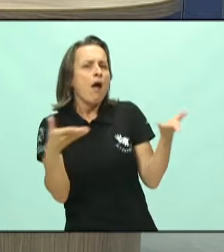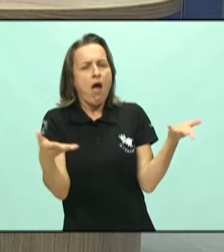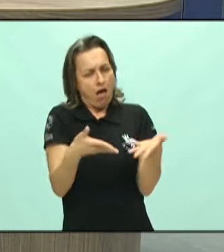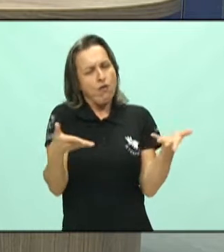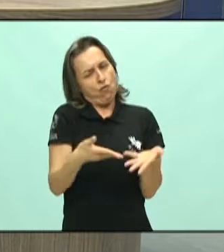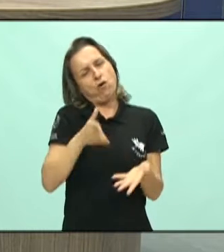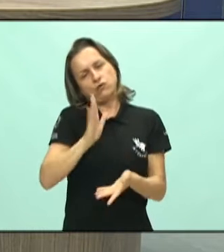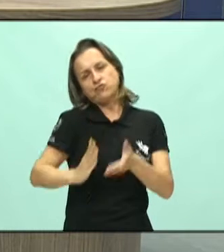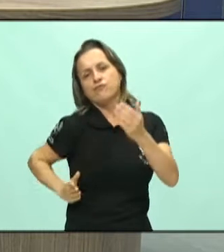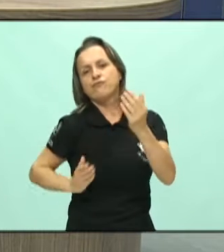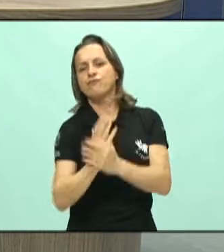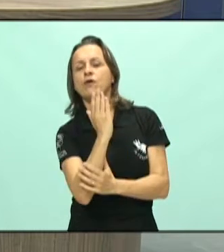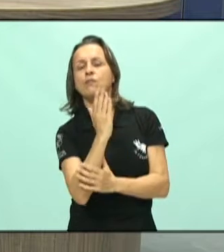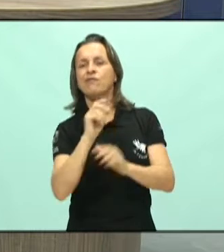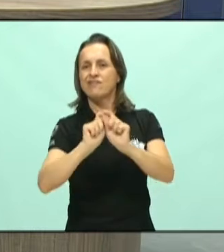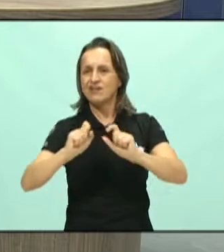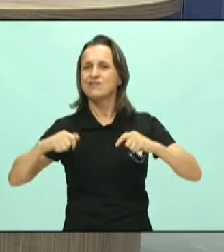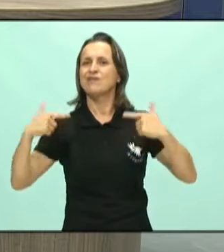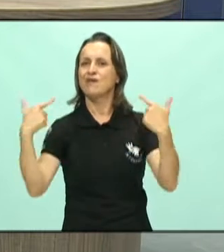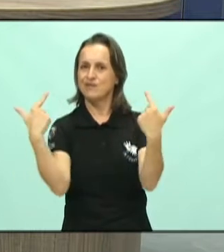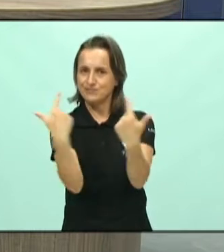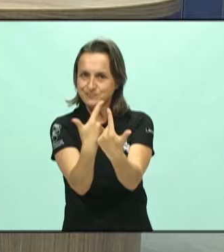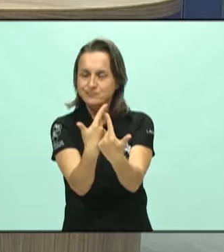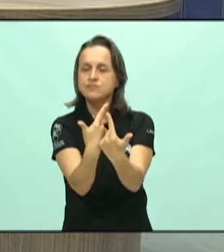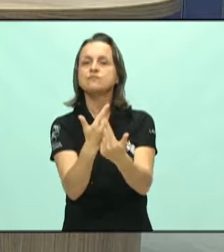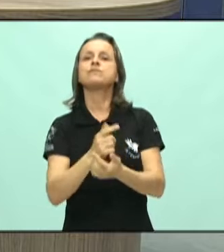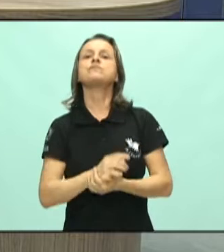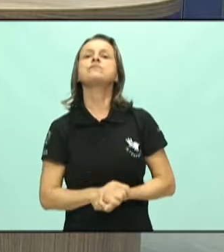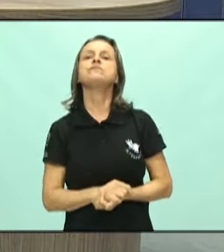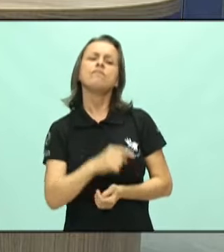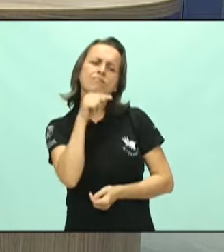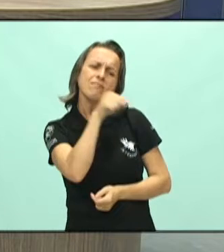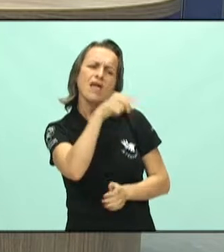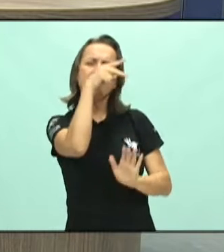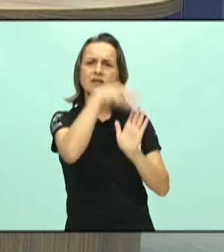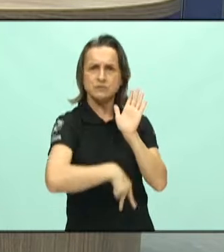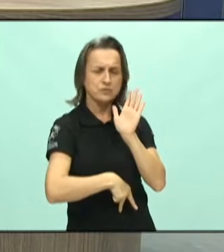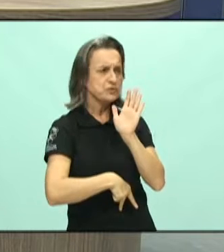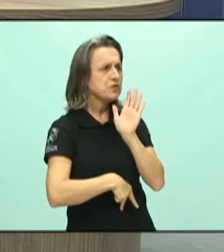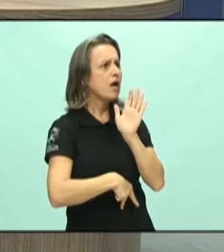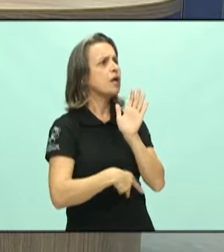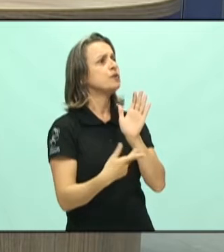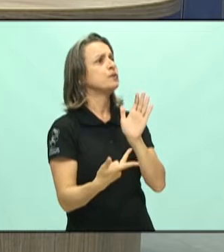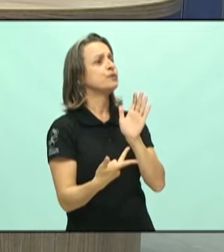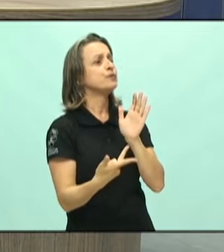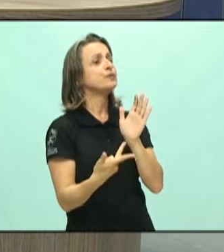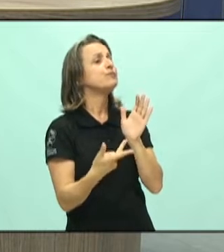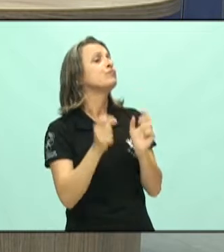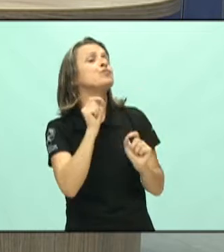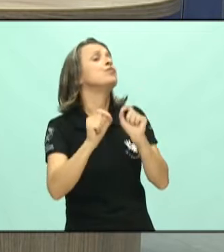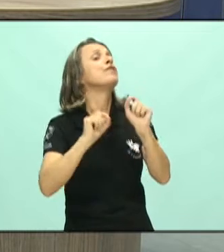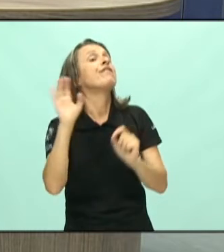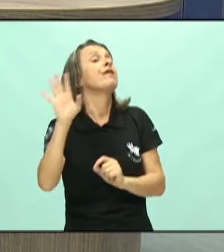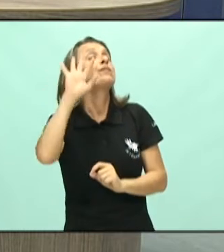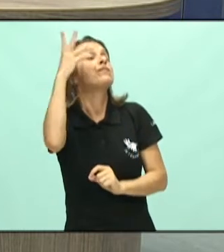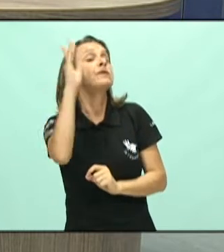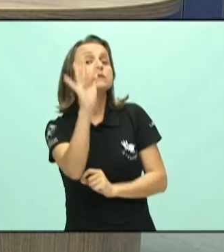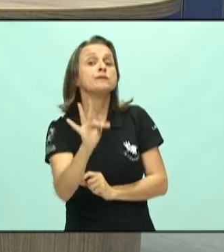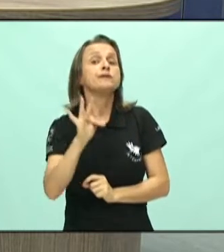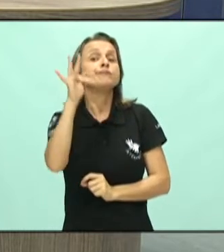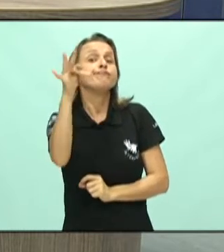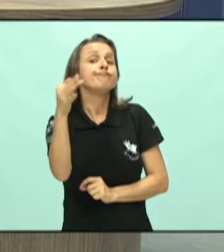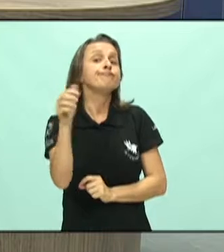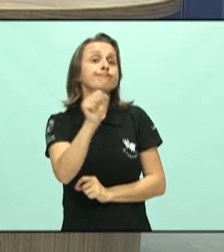foi aprovado pela Assembleia Legislativa, esse projeto de lei trará de consequências para